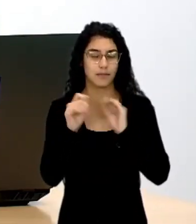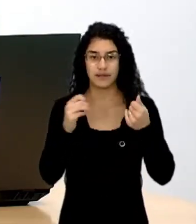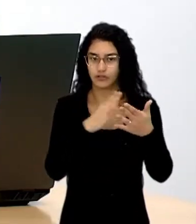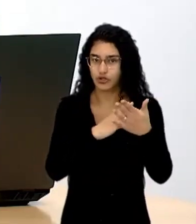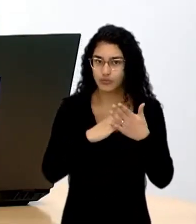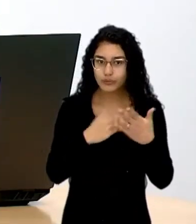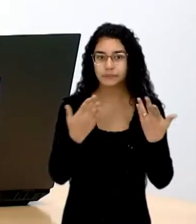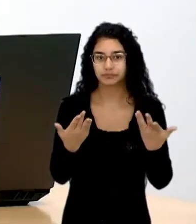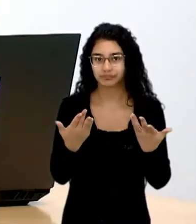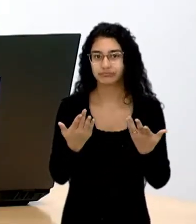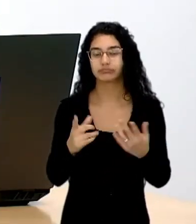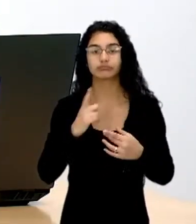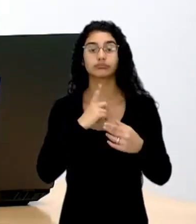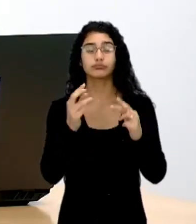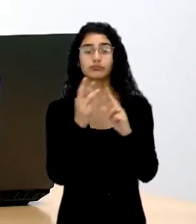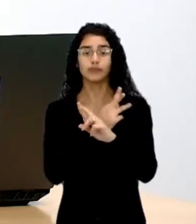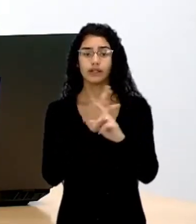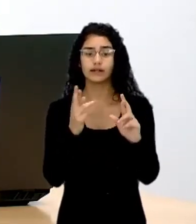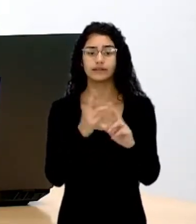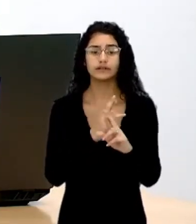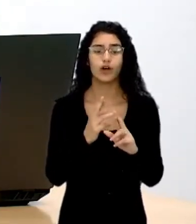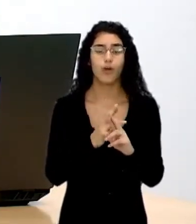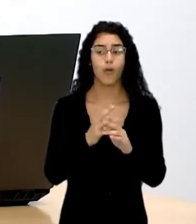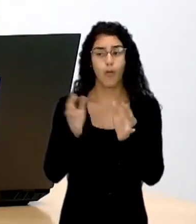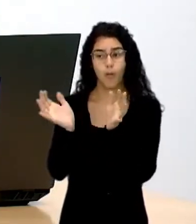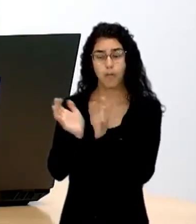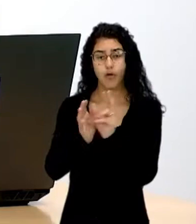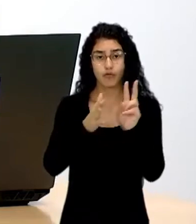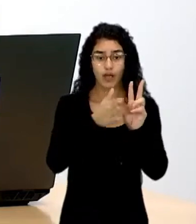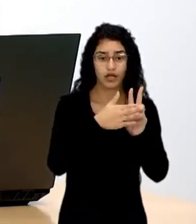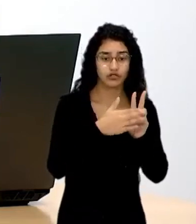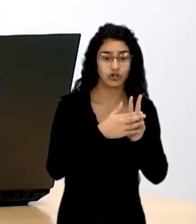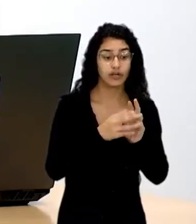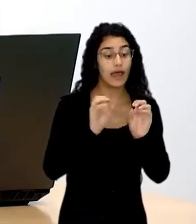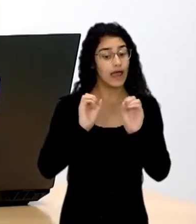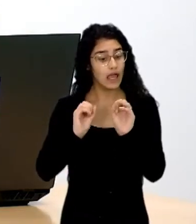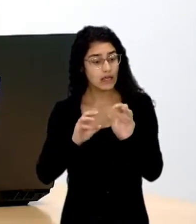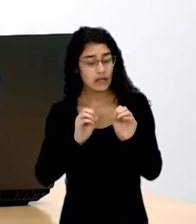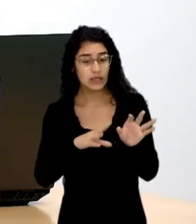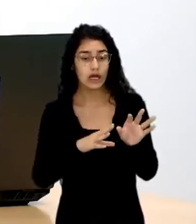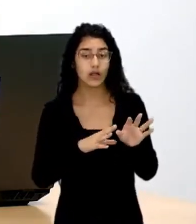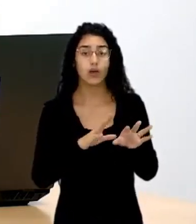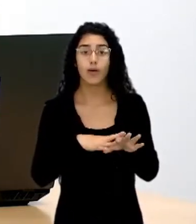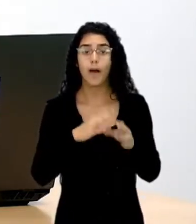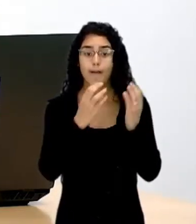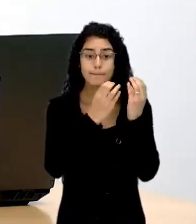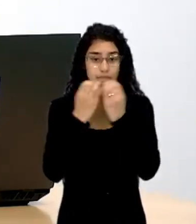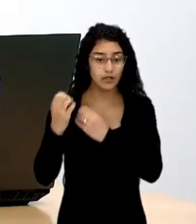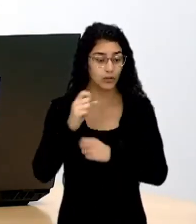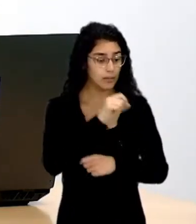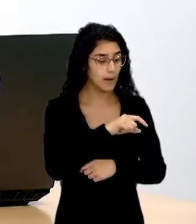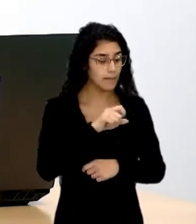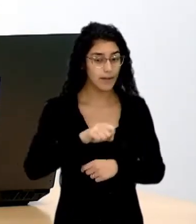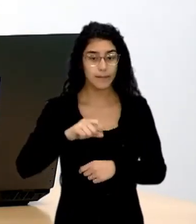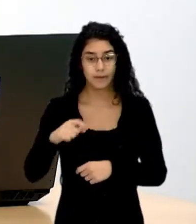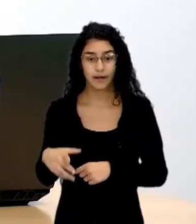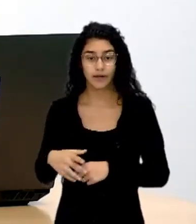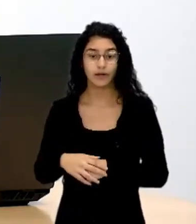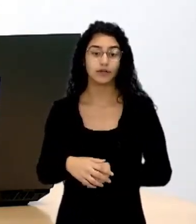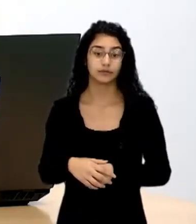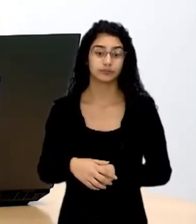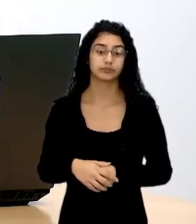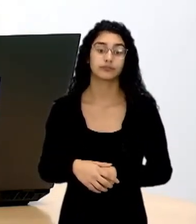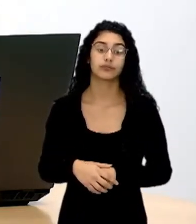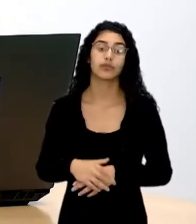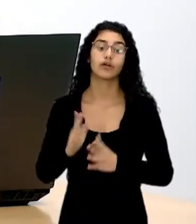aí você tem a relação entre os povos indígenas, às vezes ensinando essas pessoas a plantar o milho. O milho é uma planta nativa aqui da